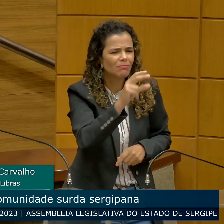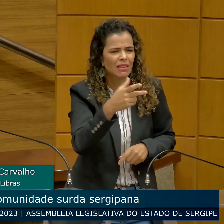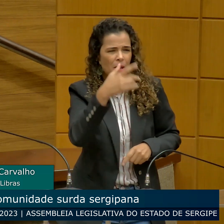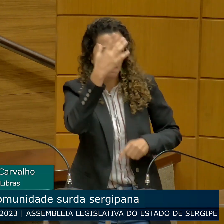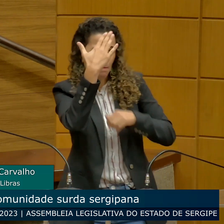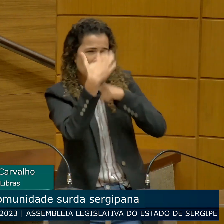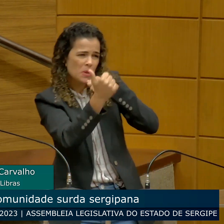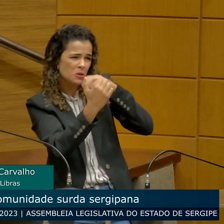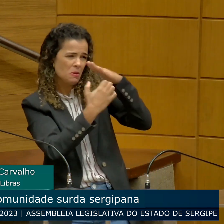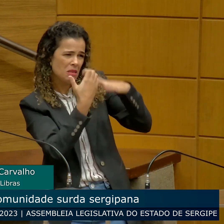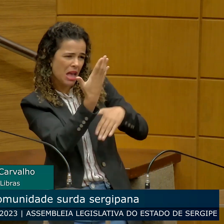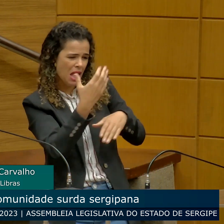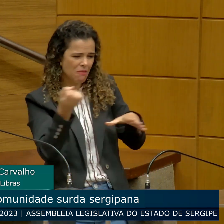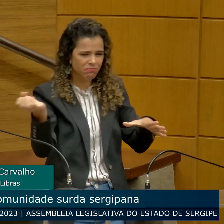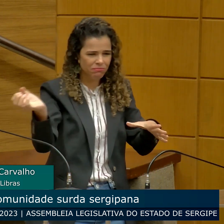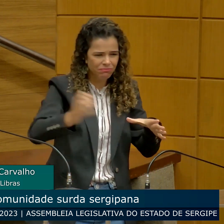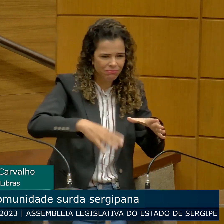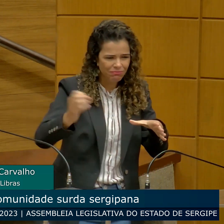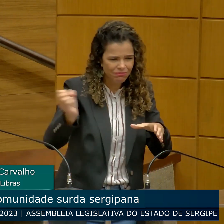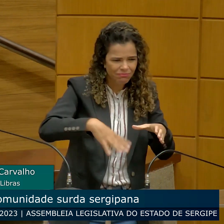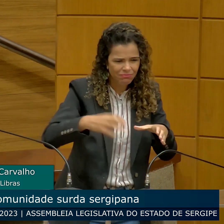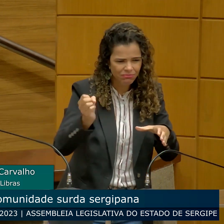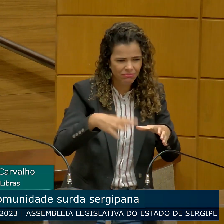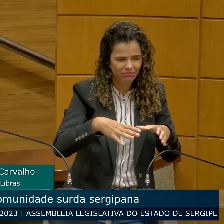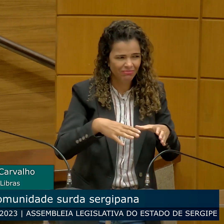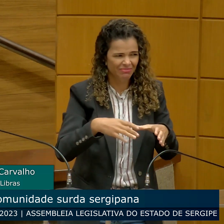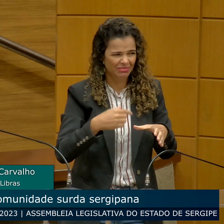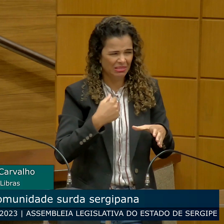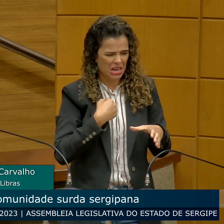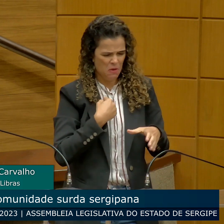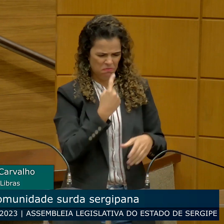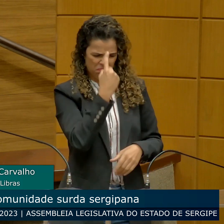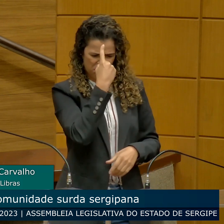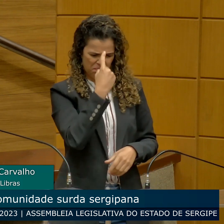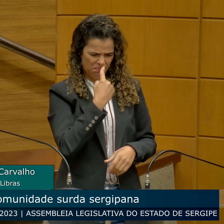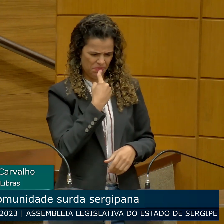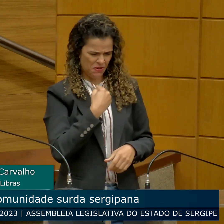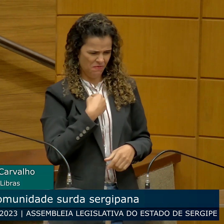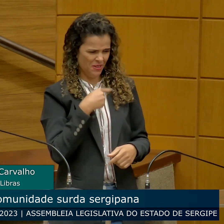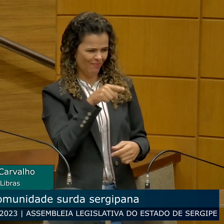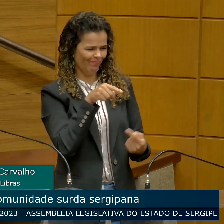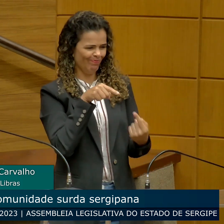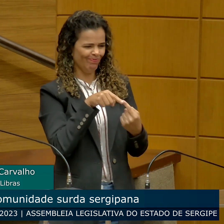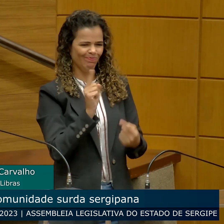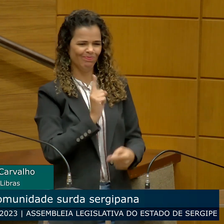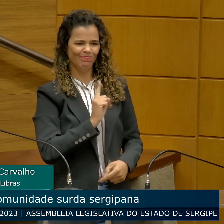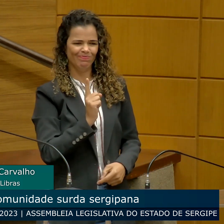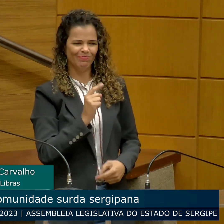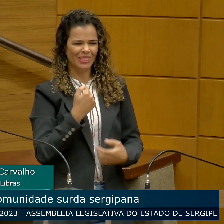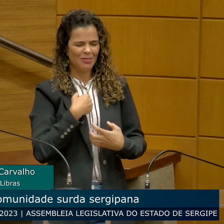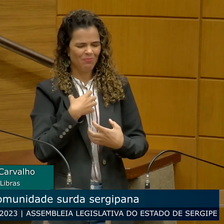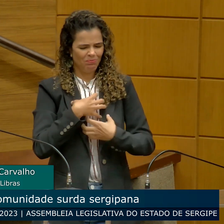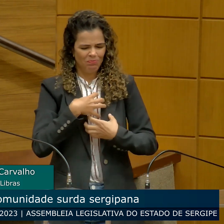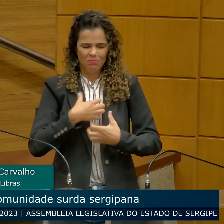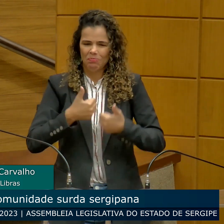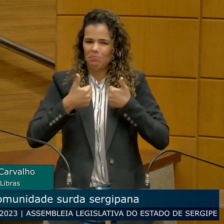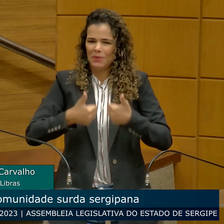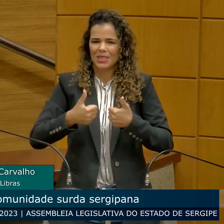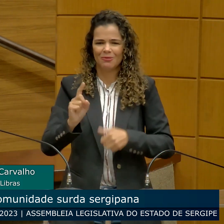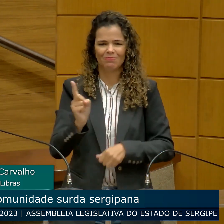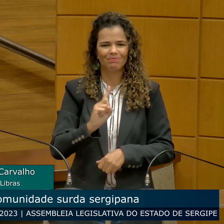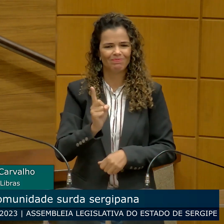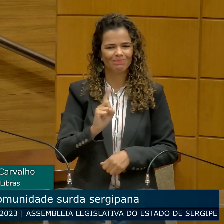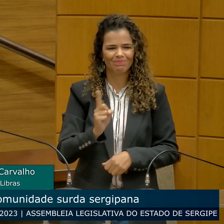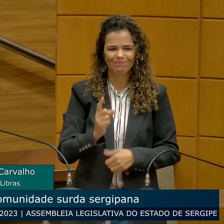Ok, mas não tinha, as pessoas não tinham essa questão. Outras pessoas iam me chamar, mas aí